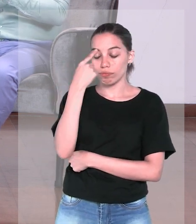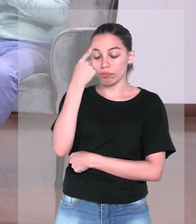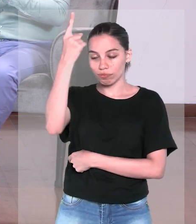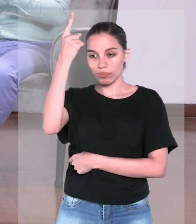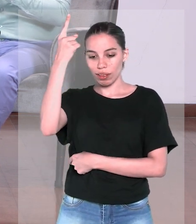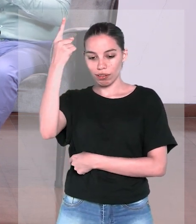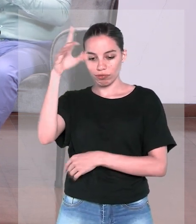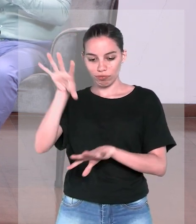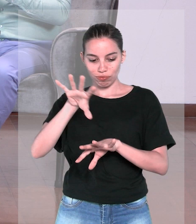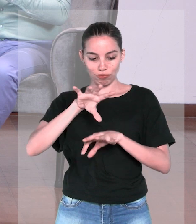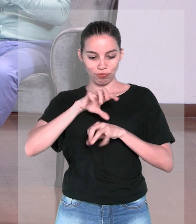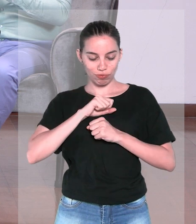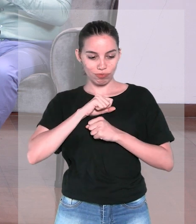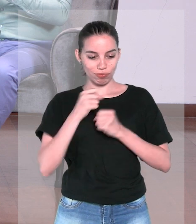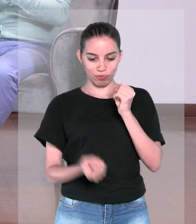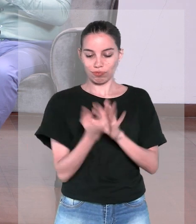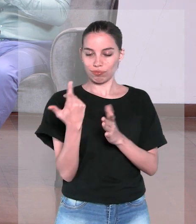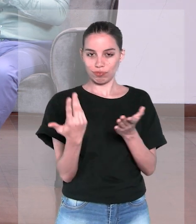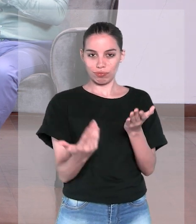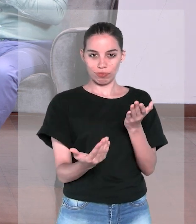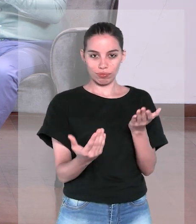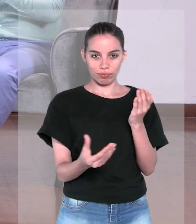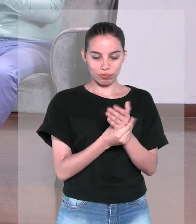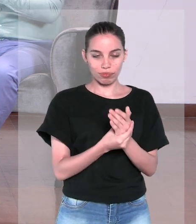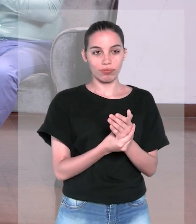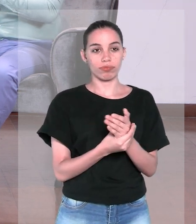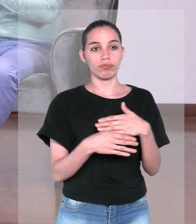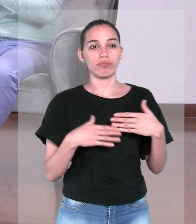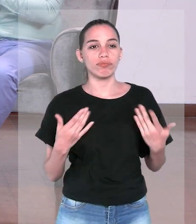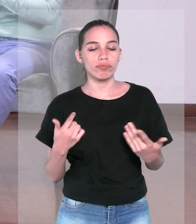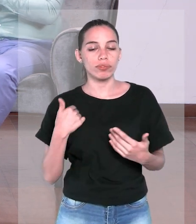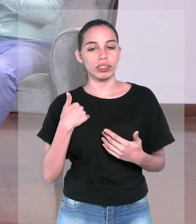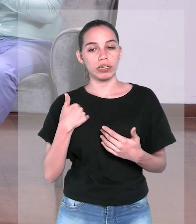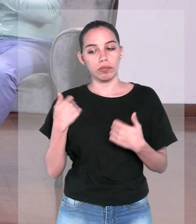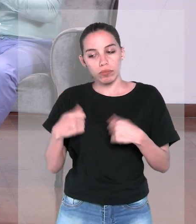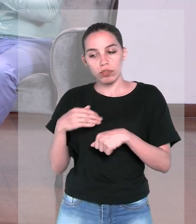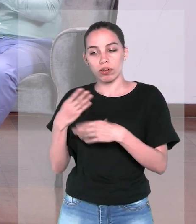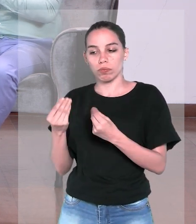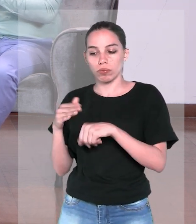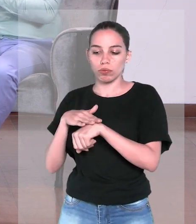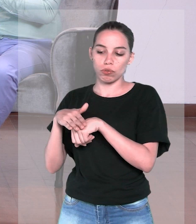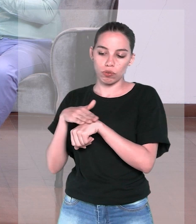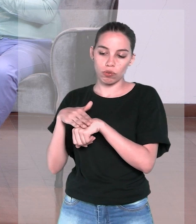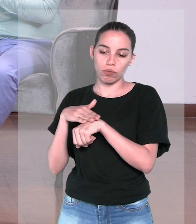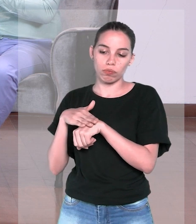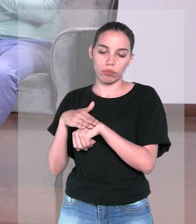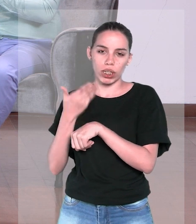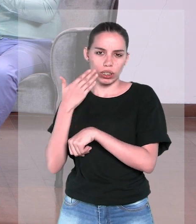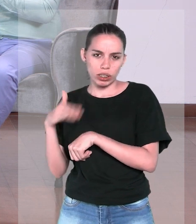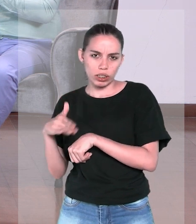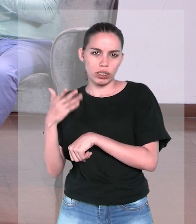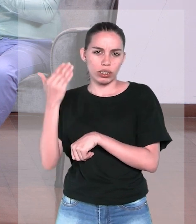por isso. Hoje eu tento dialogar muito com as crianças e com os adolescentes por meio da ficção também. Tá, fala só um pouquinho sobre a